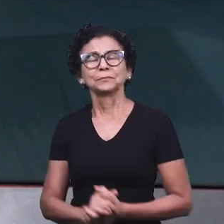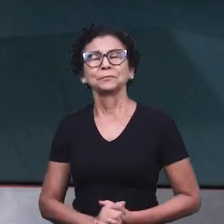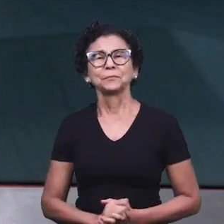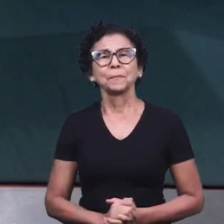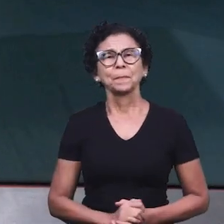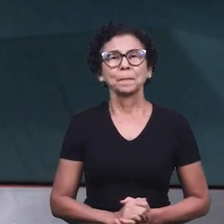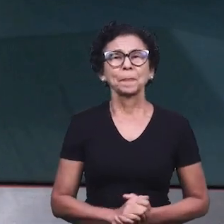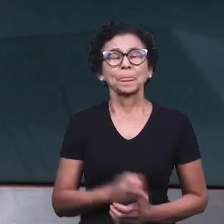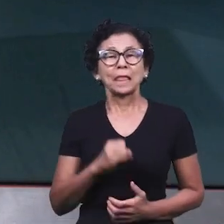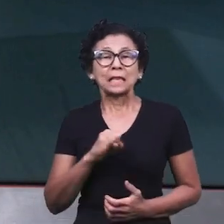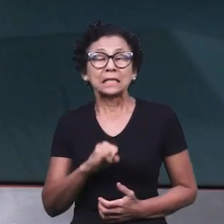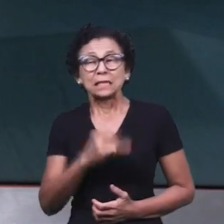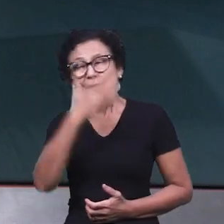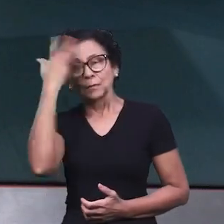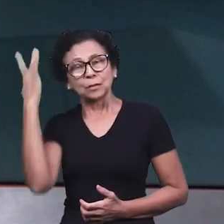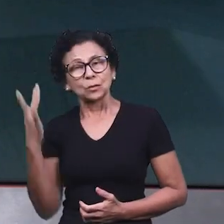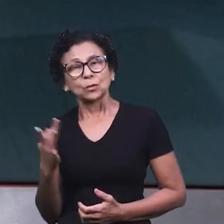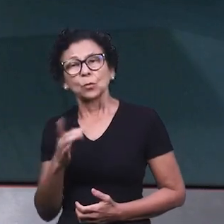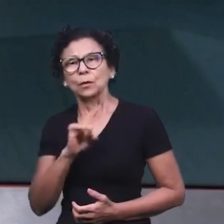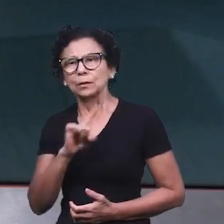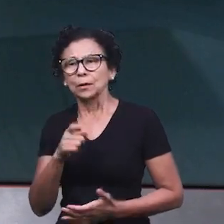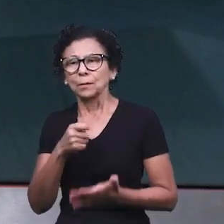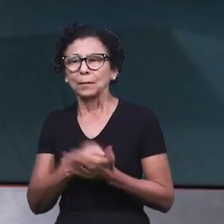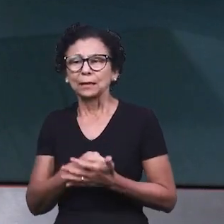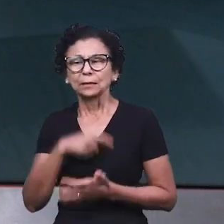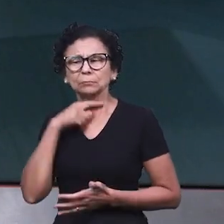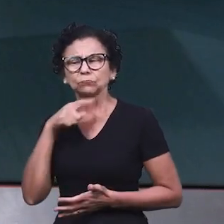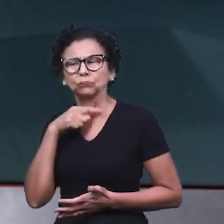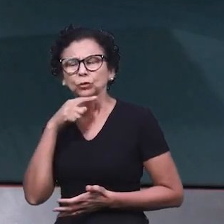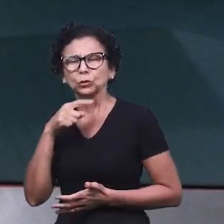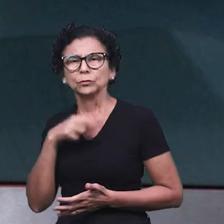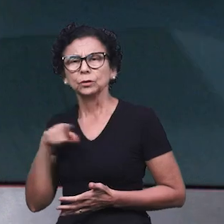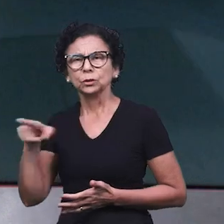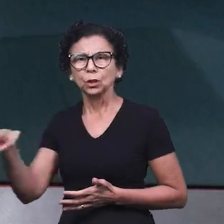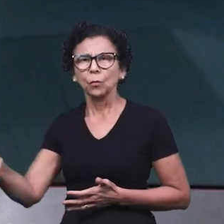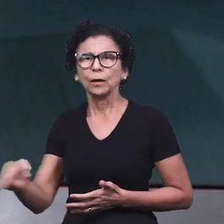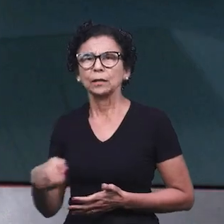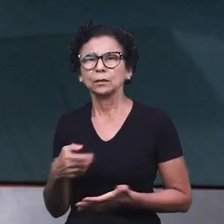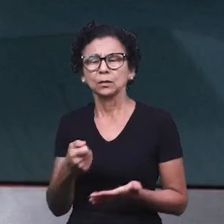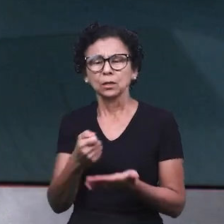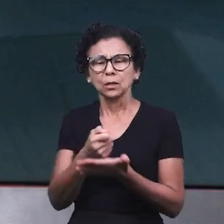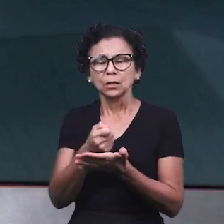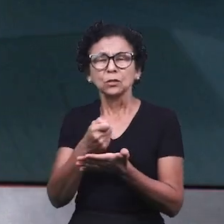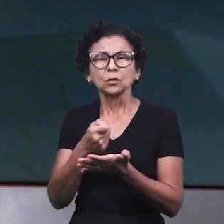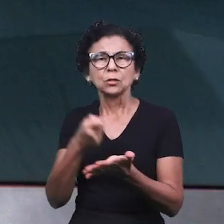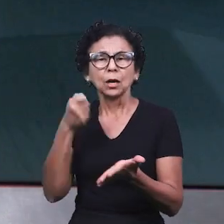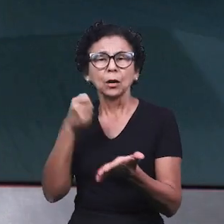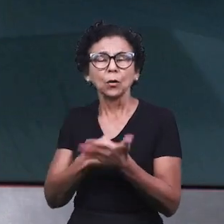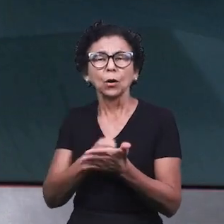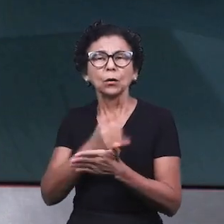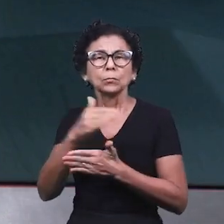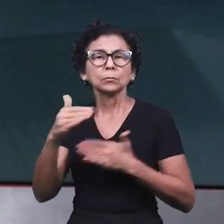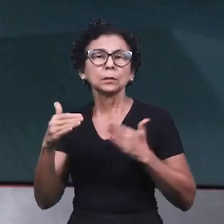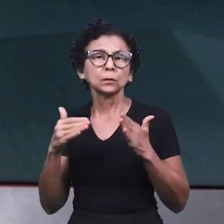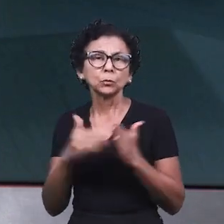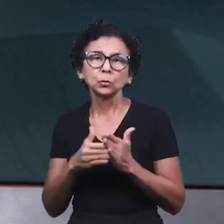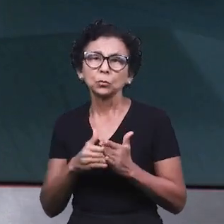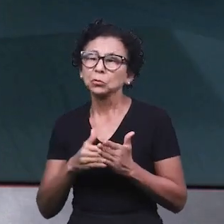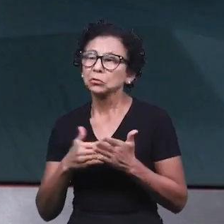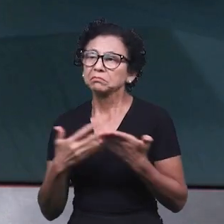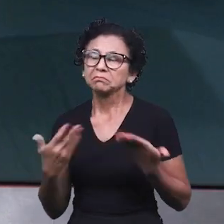coloca provisão para devedores duvidosos. E nesse caso, a sua dívida fica dada como que perdida. Então, aí